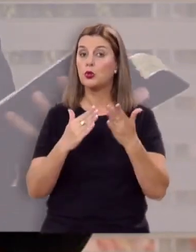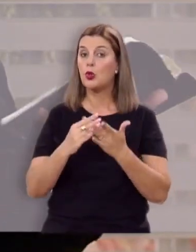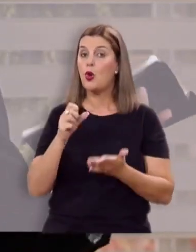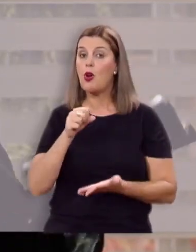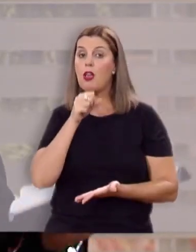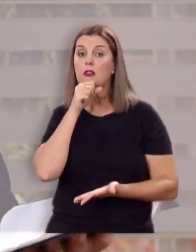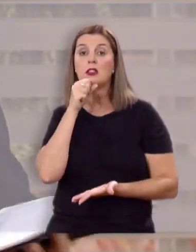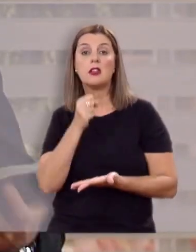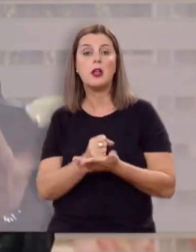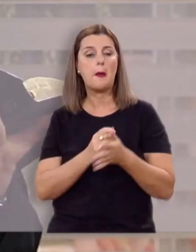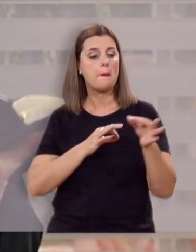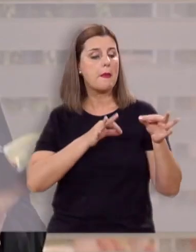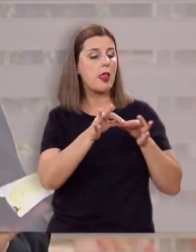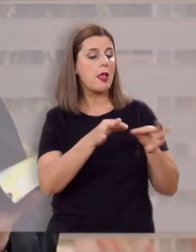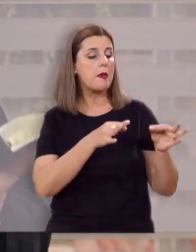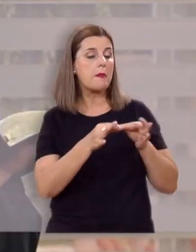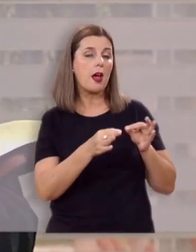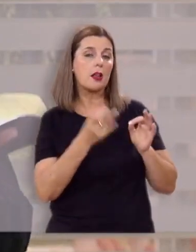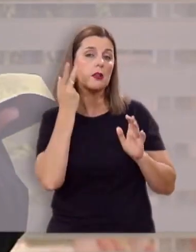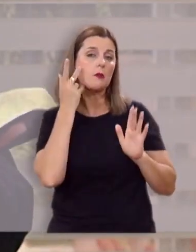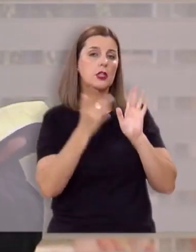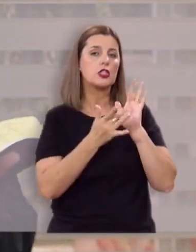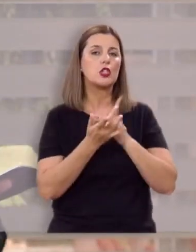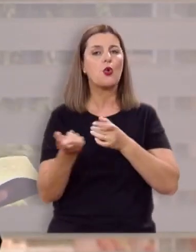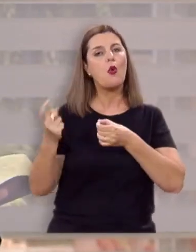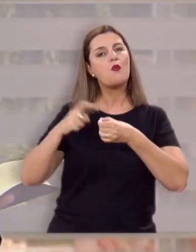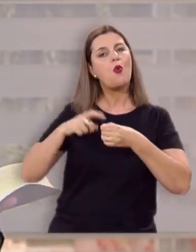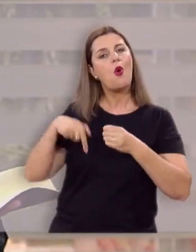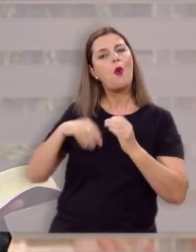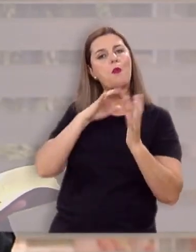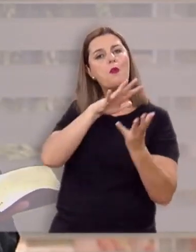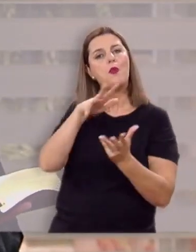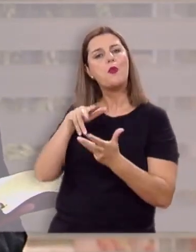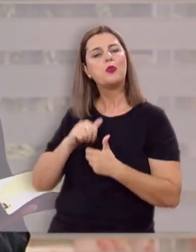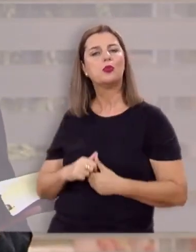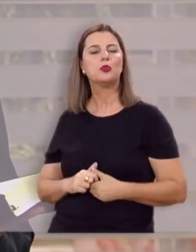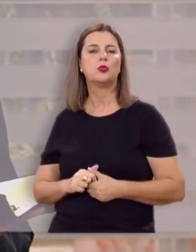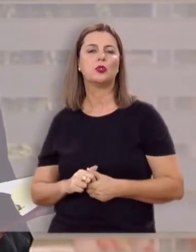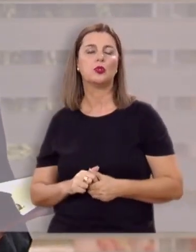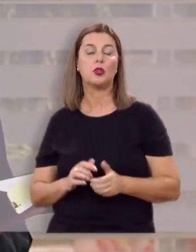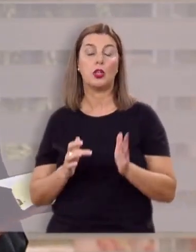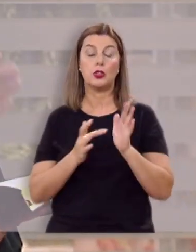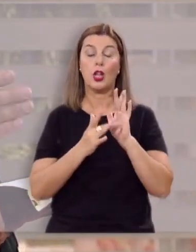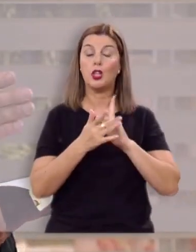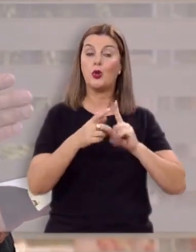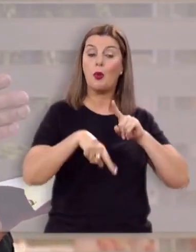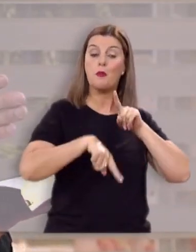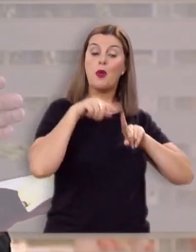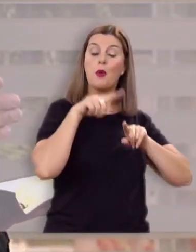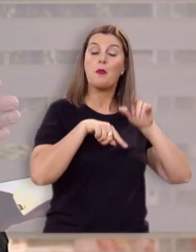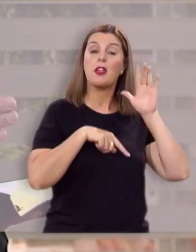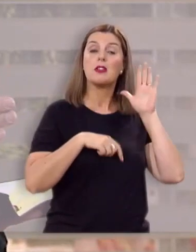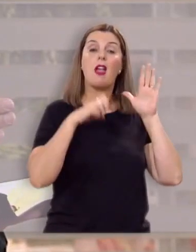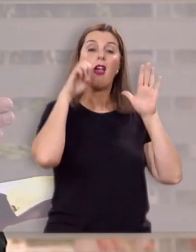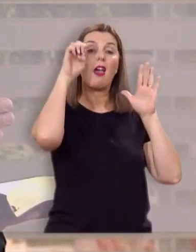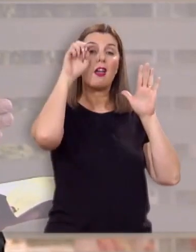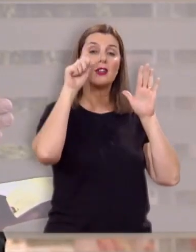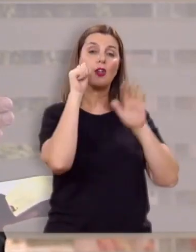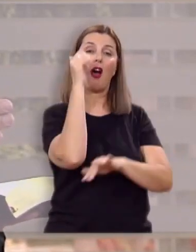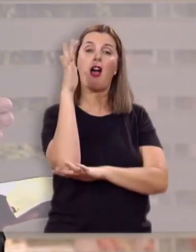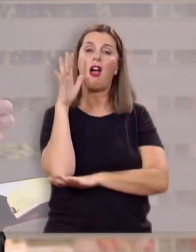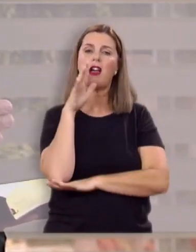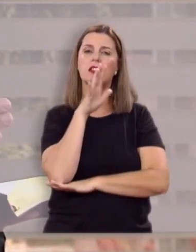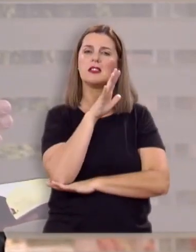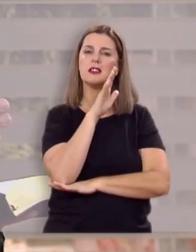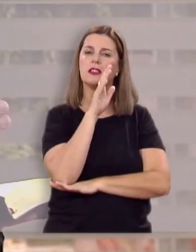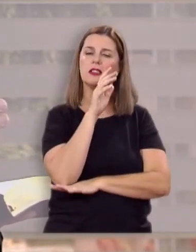Todo o Antigo Testamento foi uma preparação para a vinda de Jesus ao mundo. Ele foi prometido lá no Éden, ele é a semente da mulher que